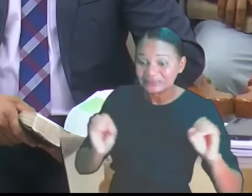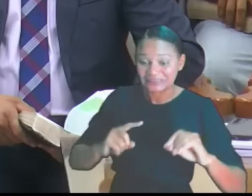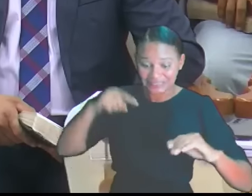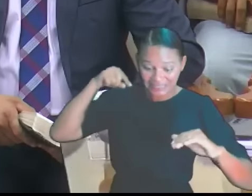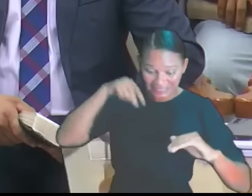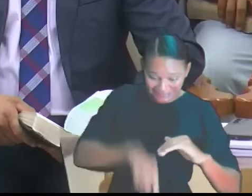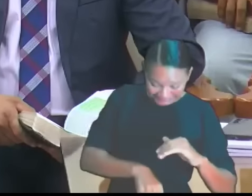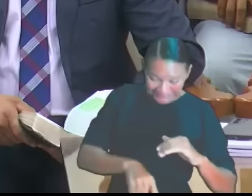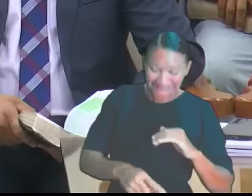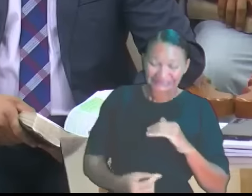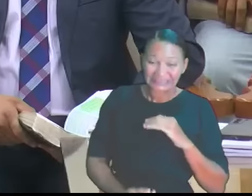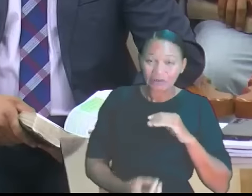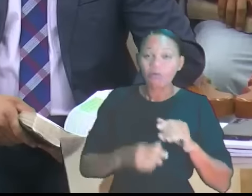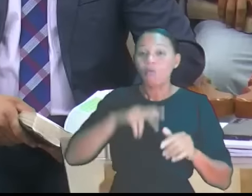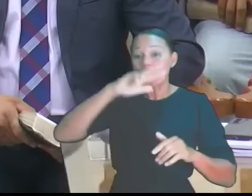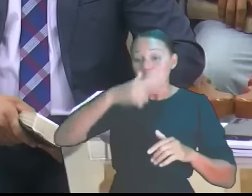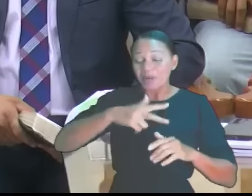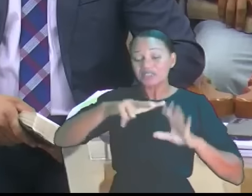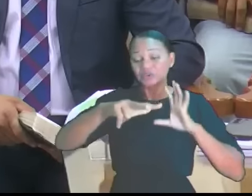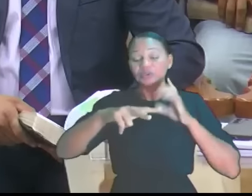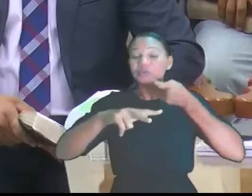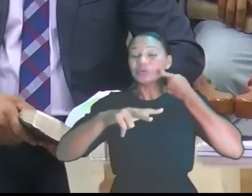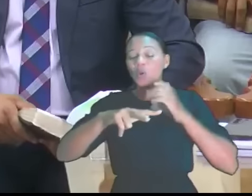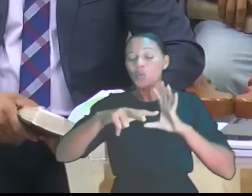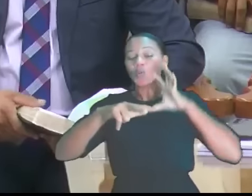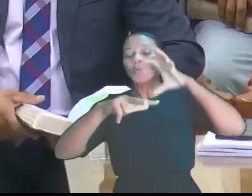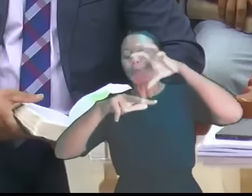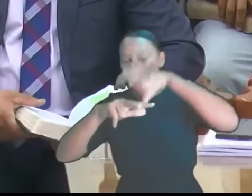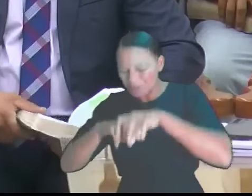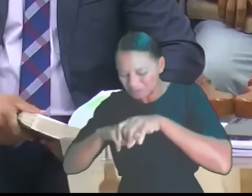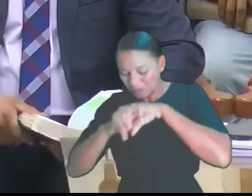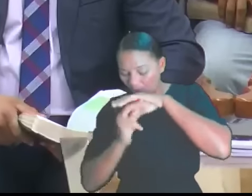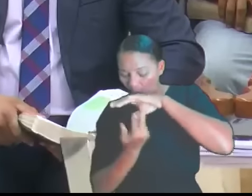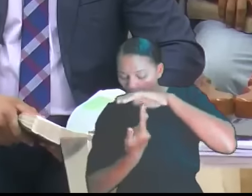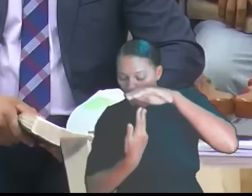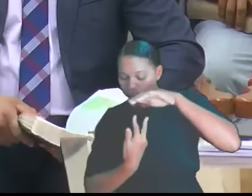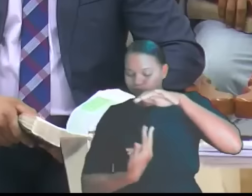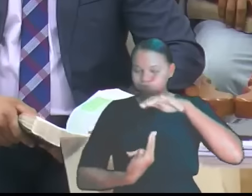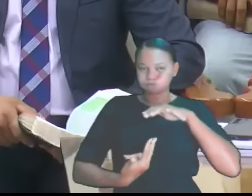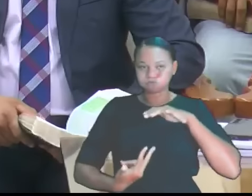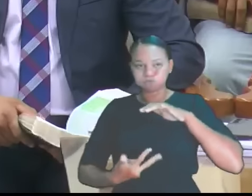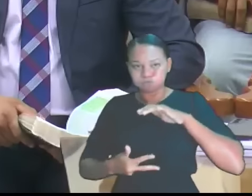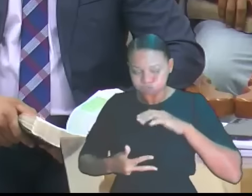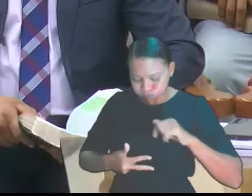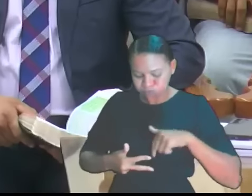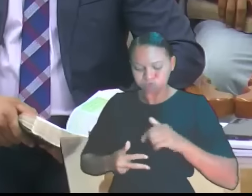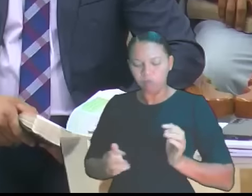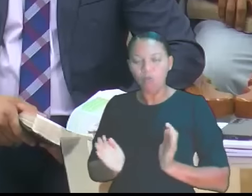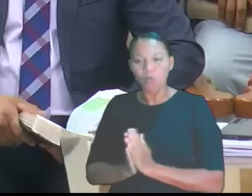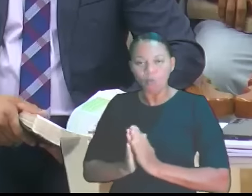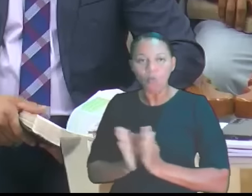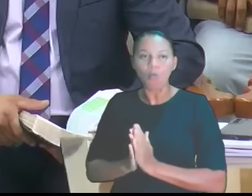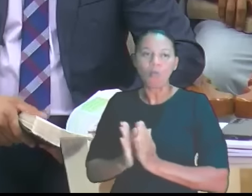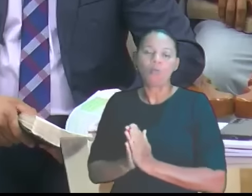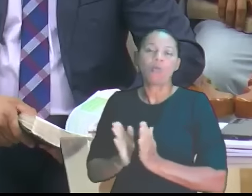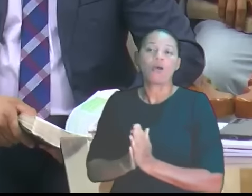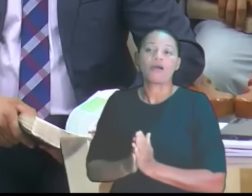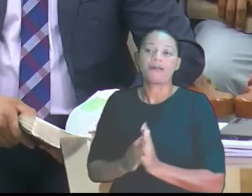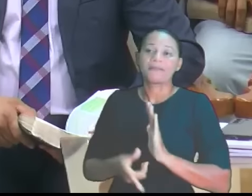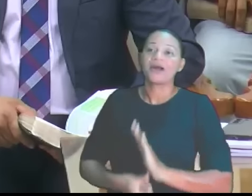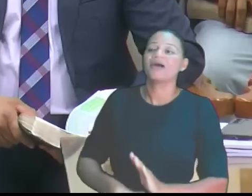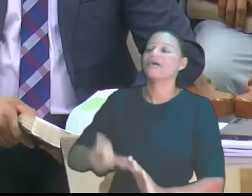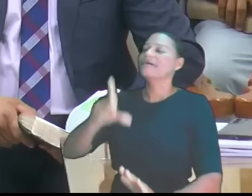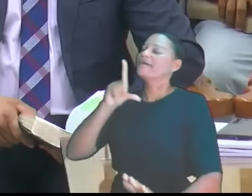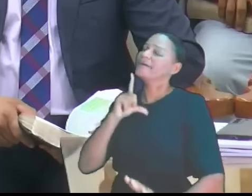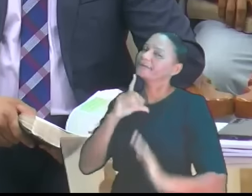Quando ele estava lá no ventre do peixe, foi que ele foi orar. É bom orar antes de chegar lá, irmão, porque tem crente que só ora depois que